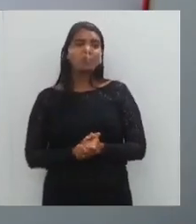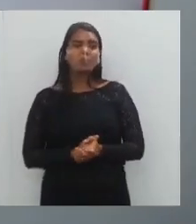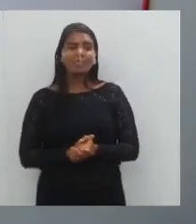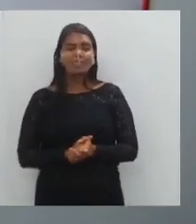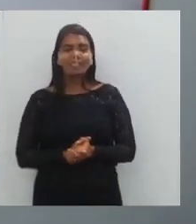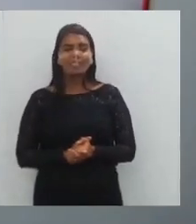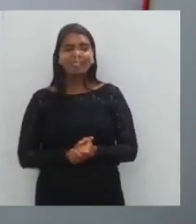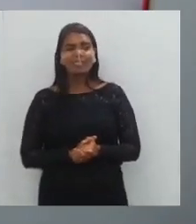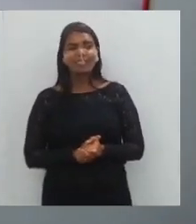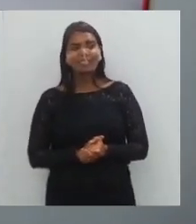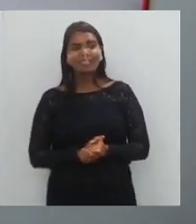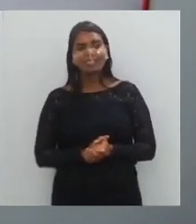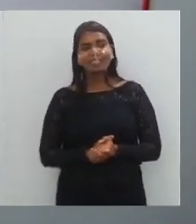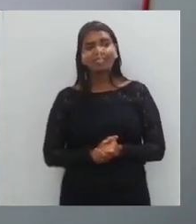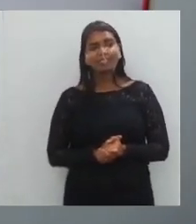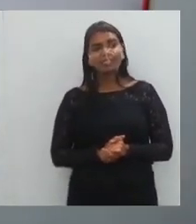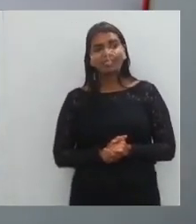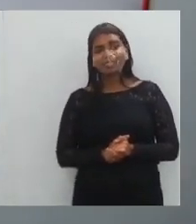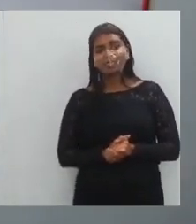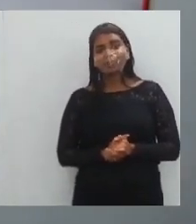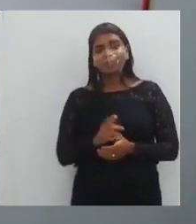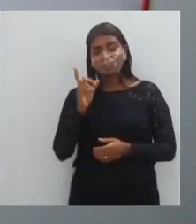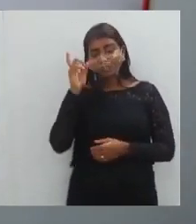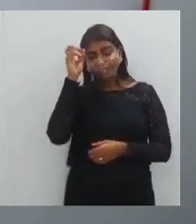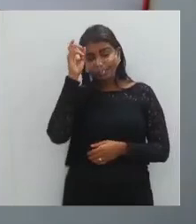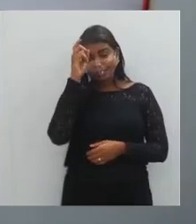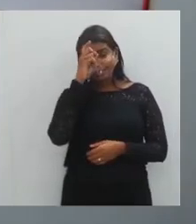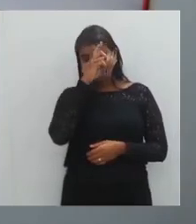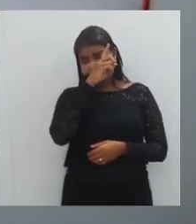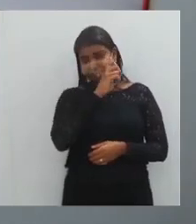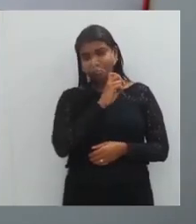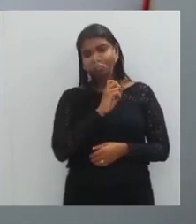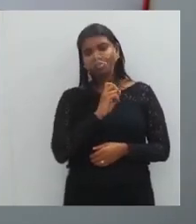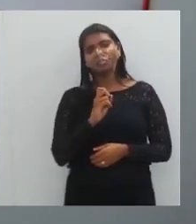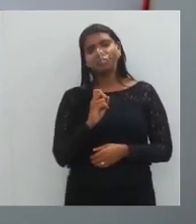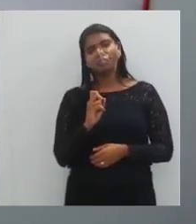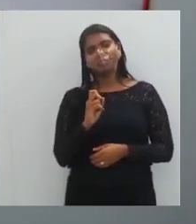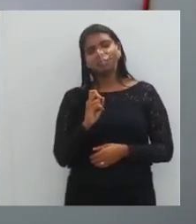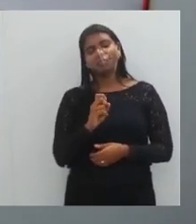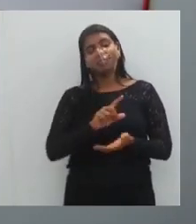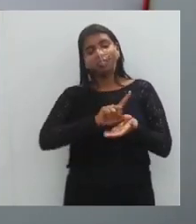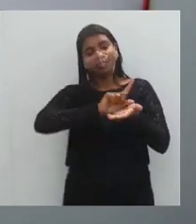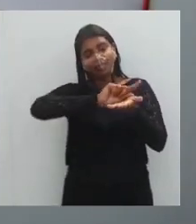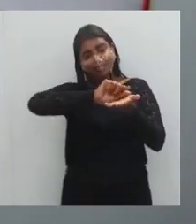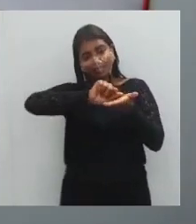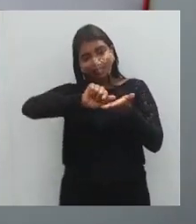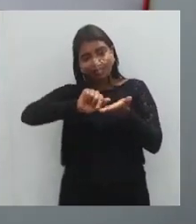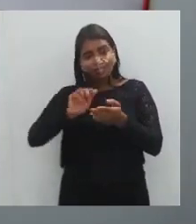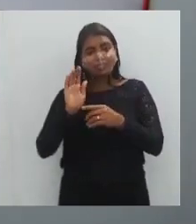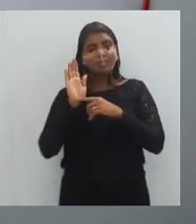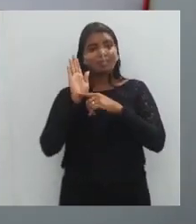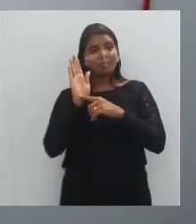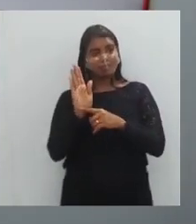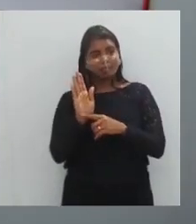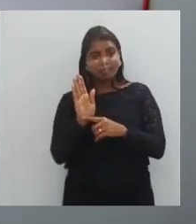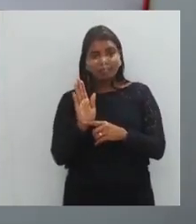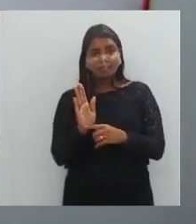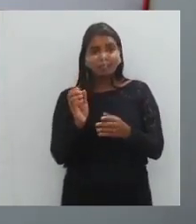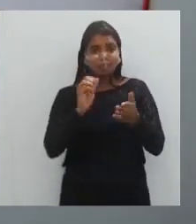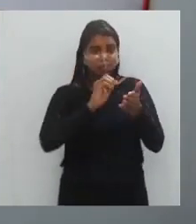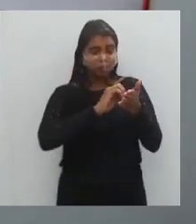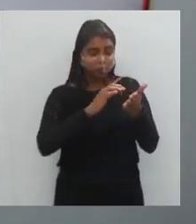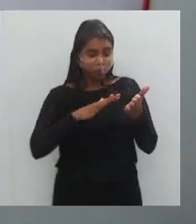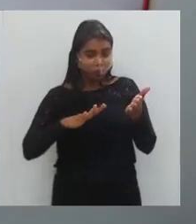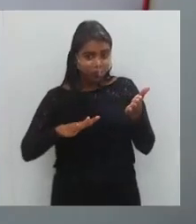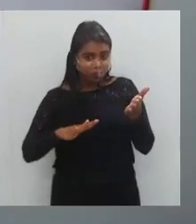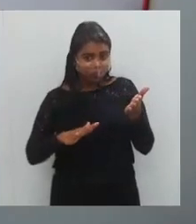justamente pelo pouco de dificuldade que esse gênero ele traz. Mas assim, com um exercício,